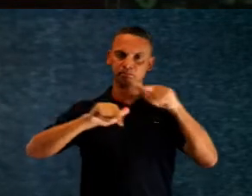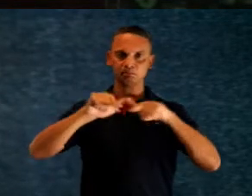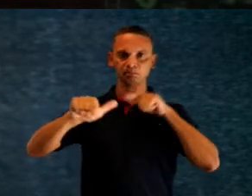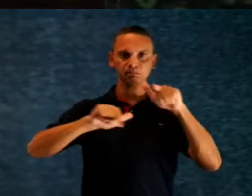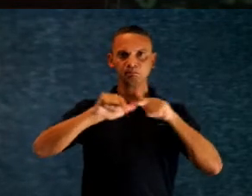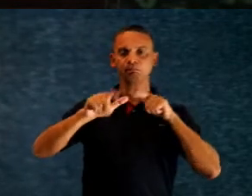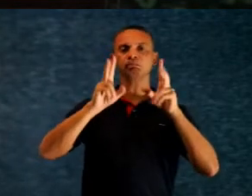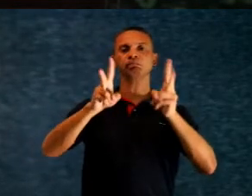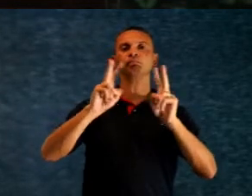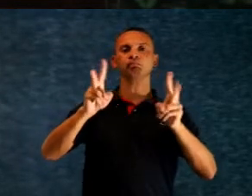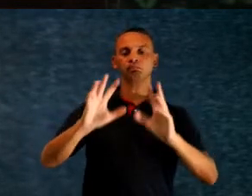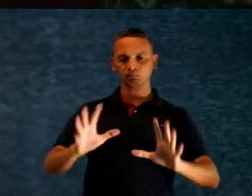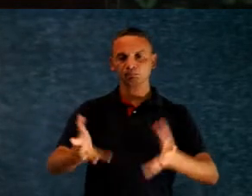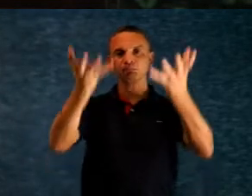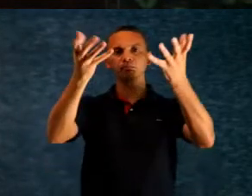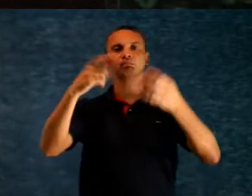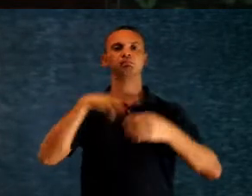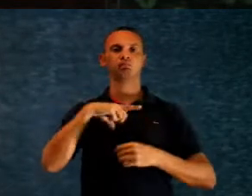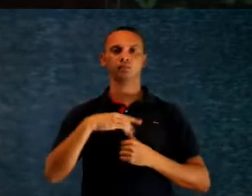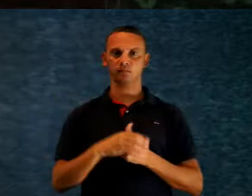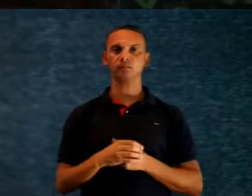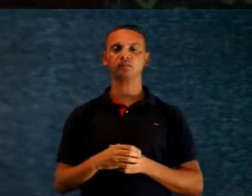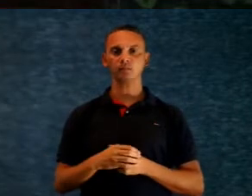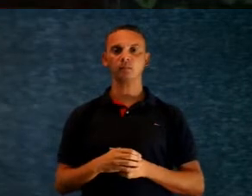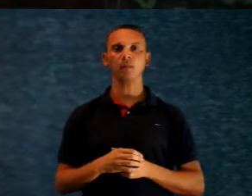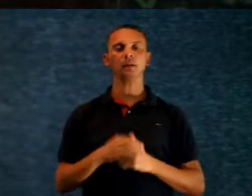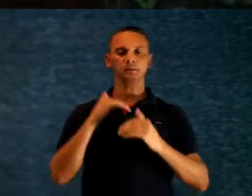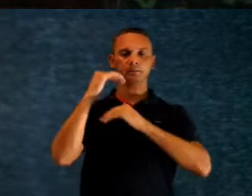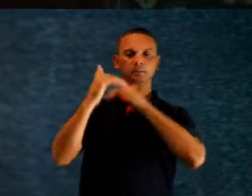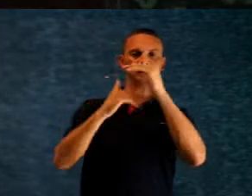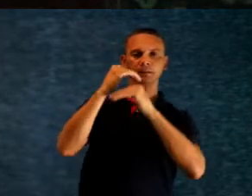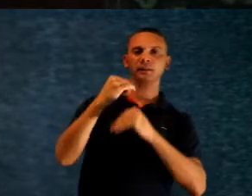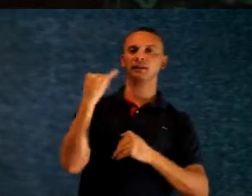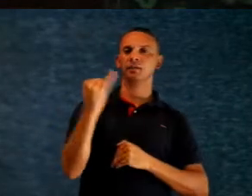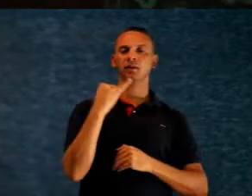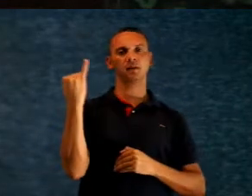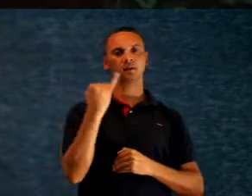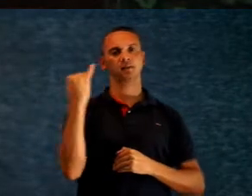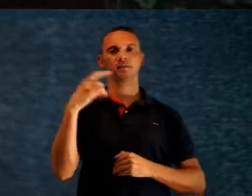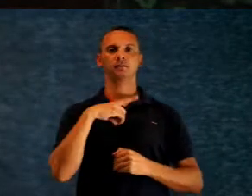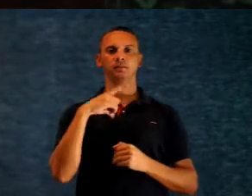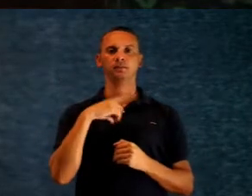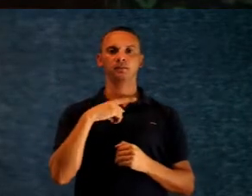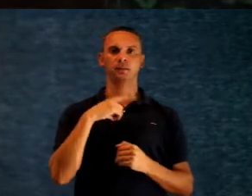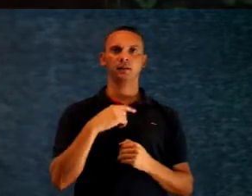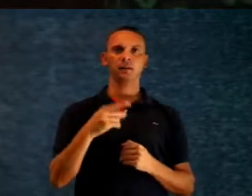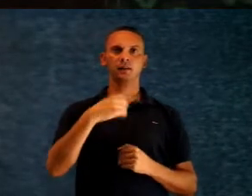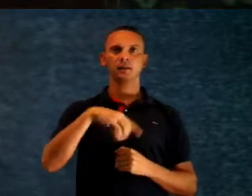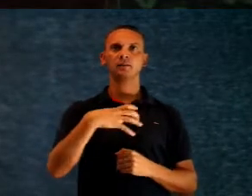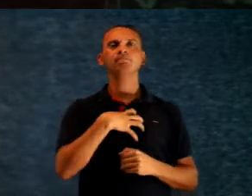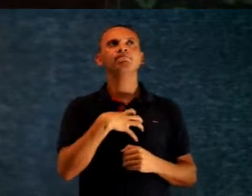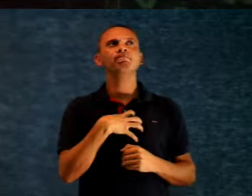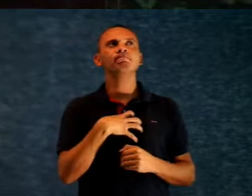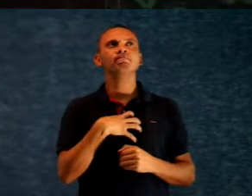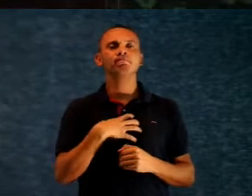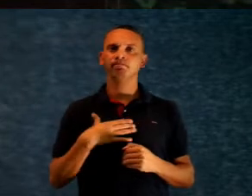àqueles que fazem esta academia e que desempenham um trabalho tão importante que nos faz